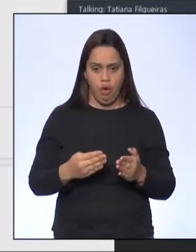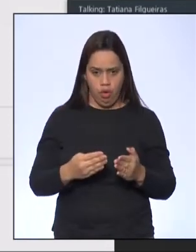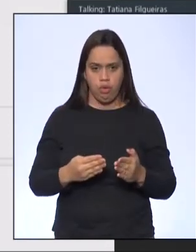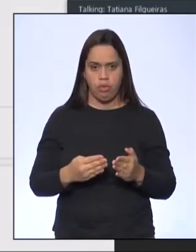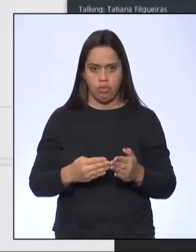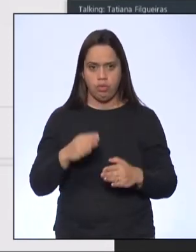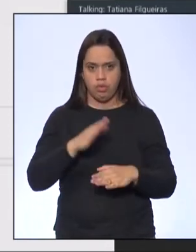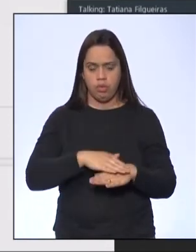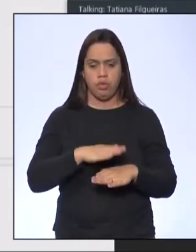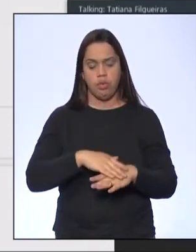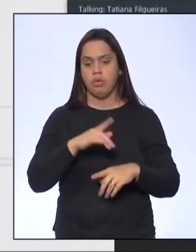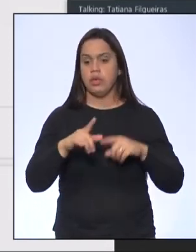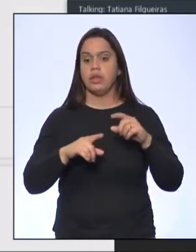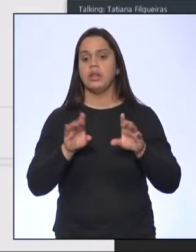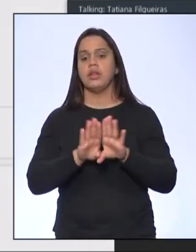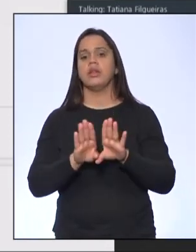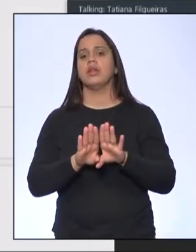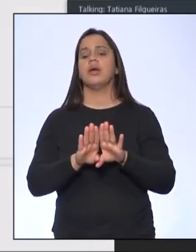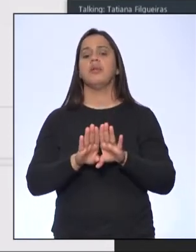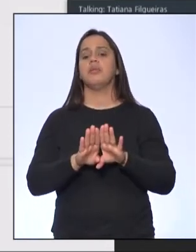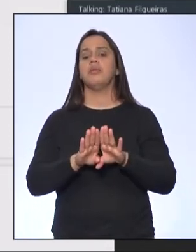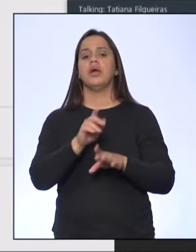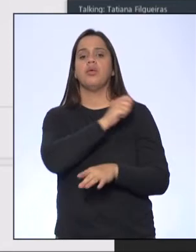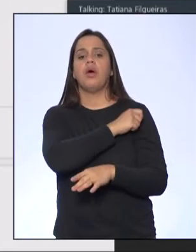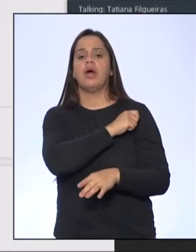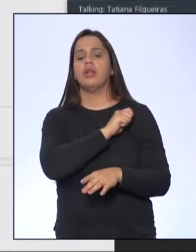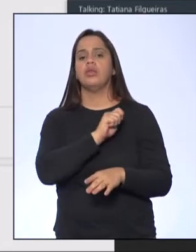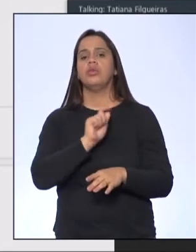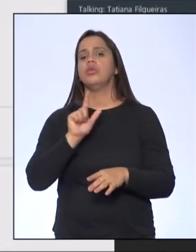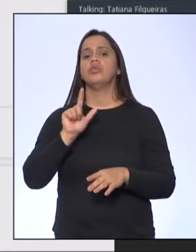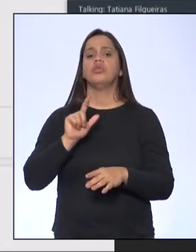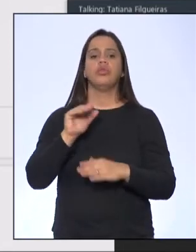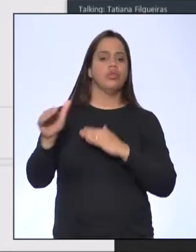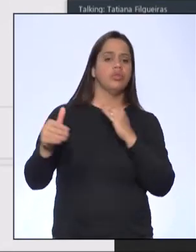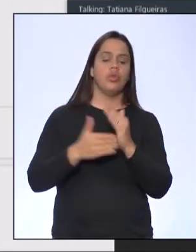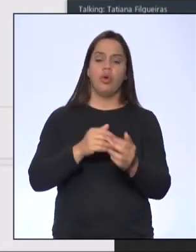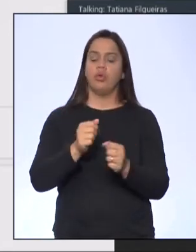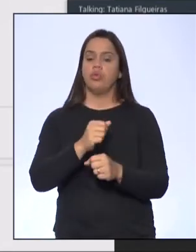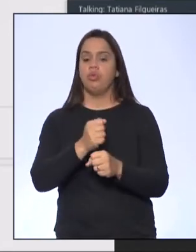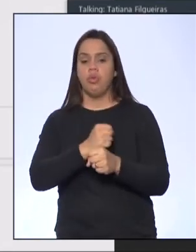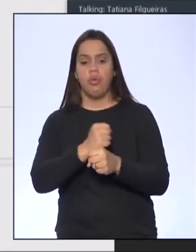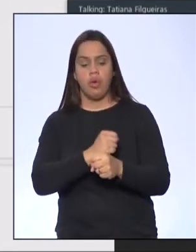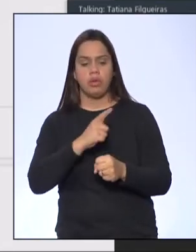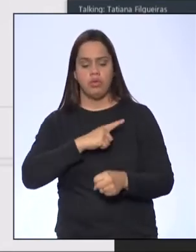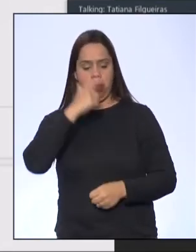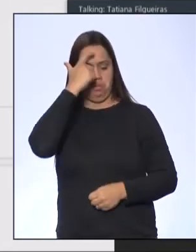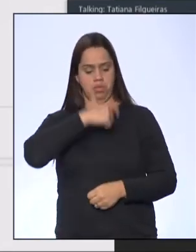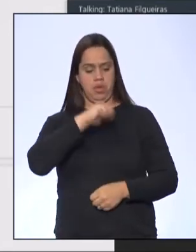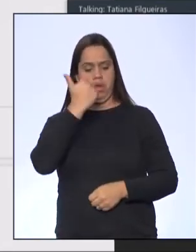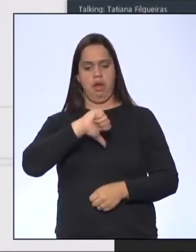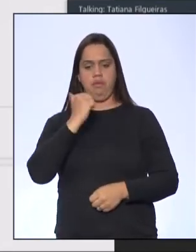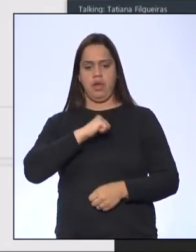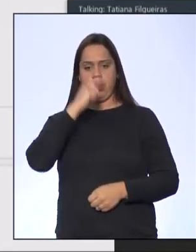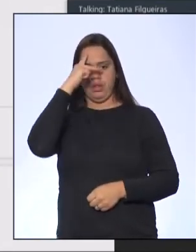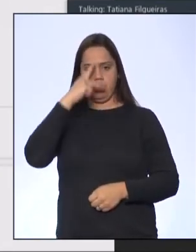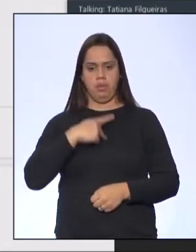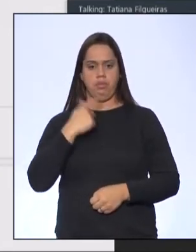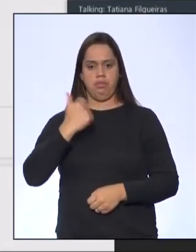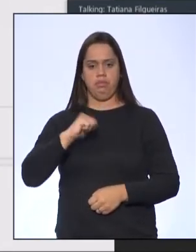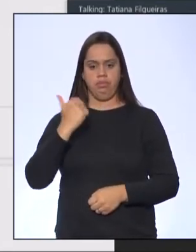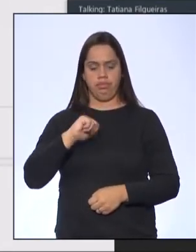ação. O aluno, ao longo de todo o ano, promove uma autoavaliação, e